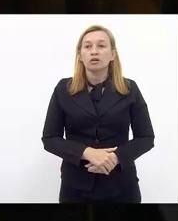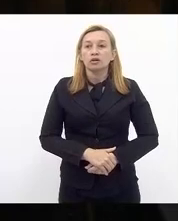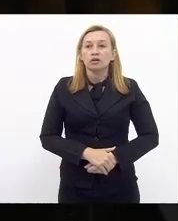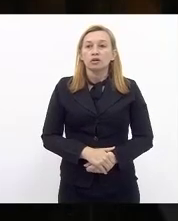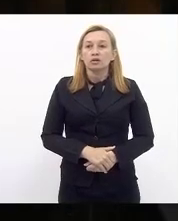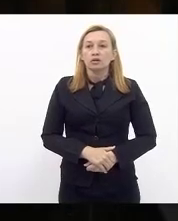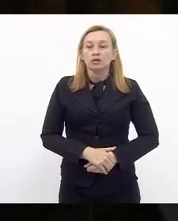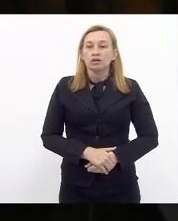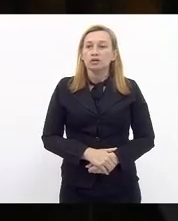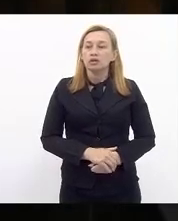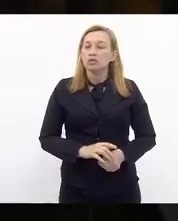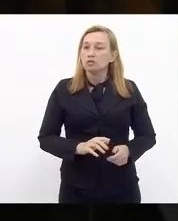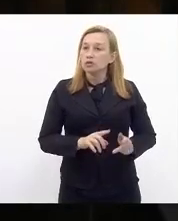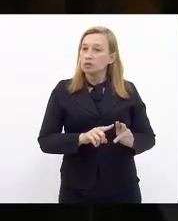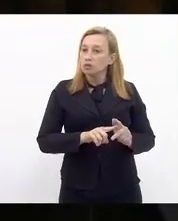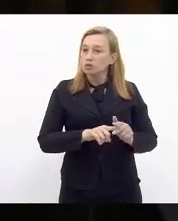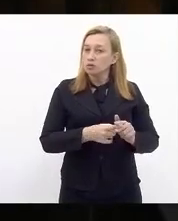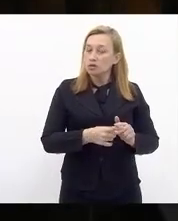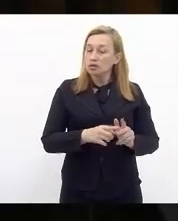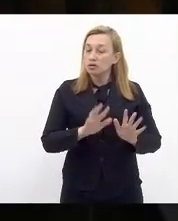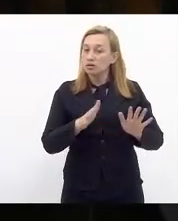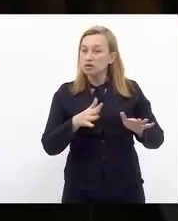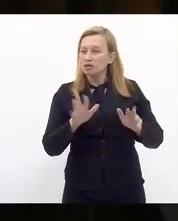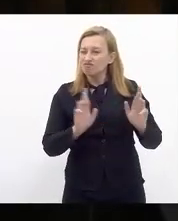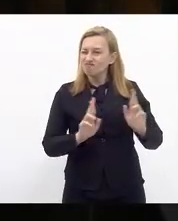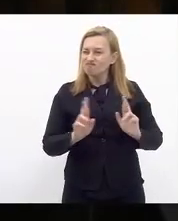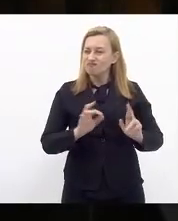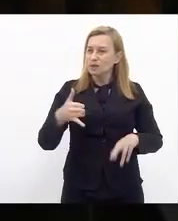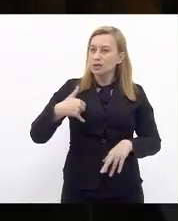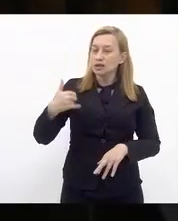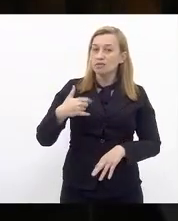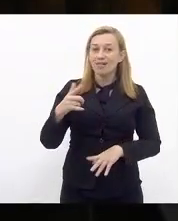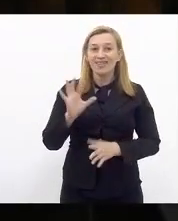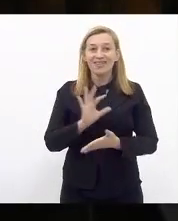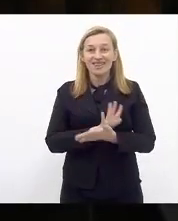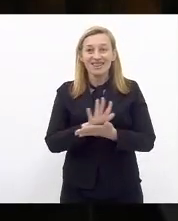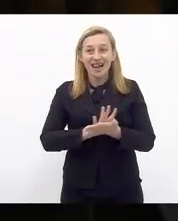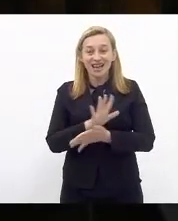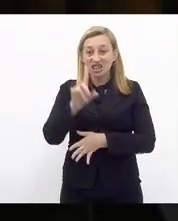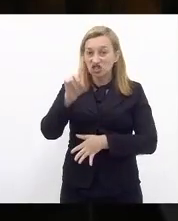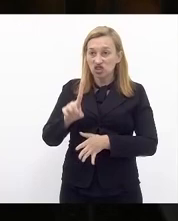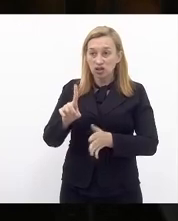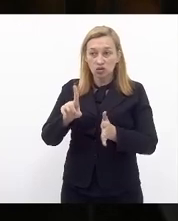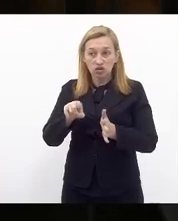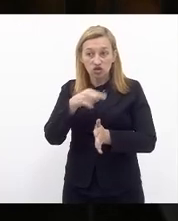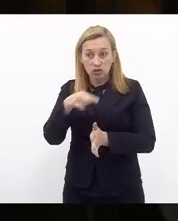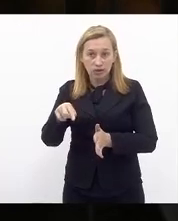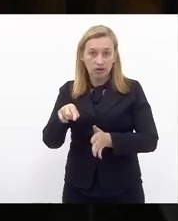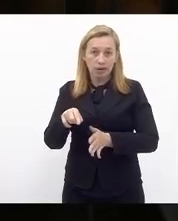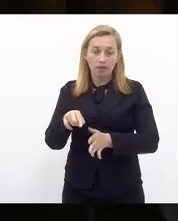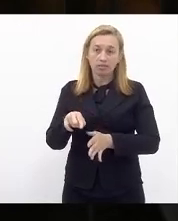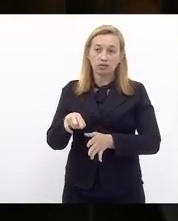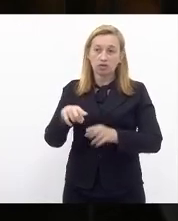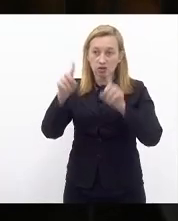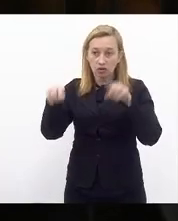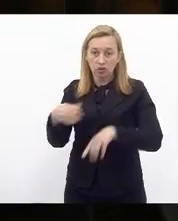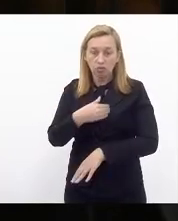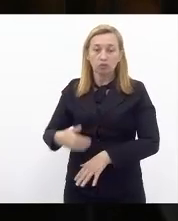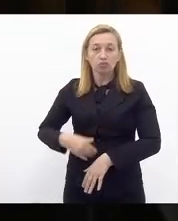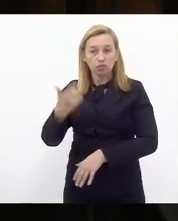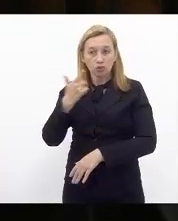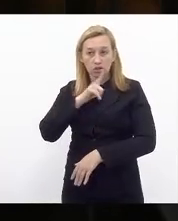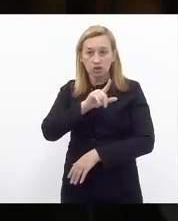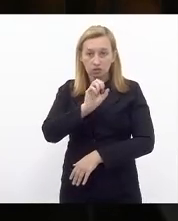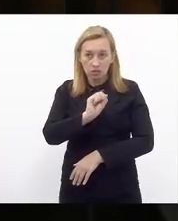uma calibragem relação a idade mas nenhum direito a menos para os servidores público eu acho que a gente tem conseguido fazer